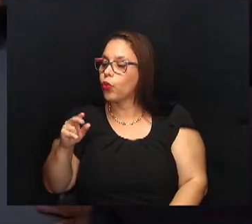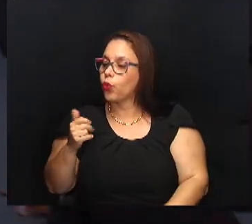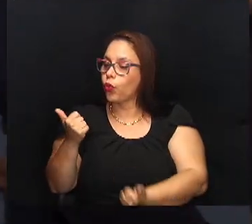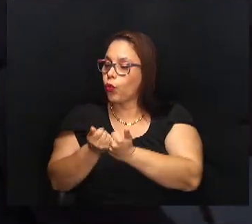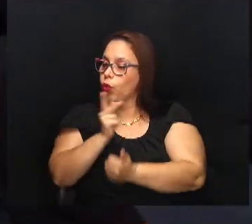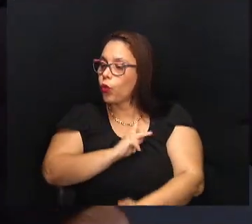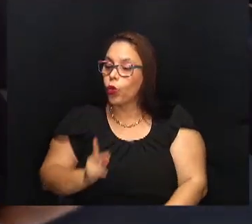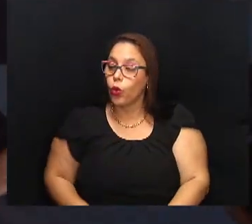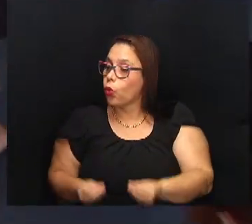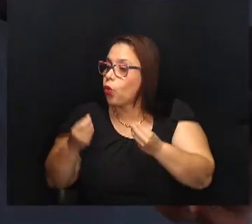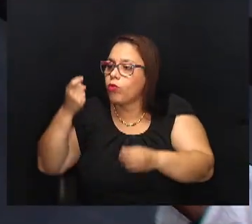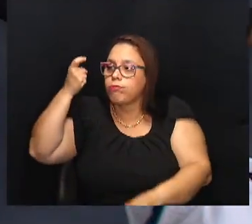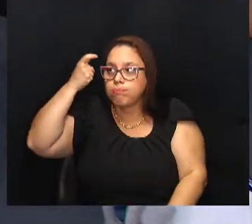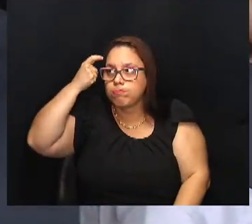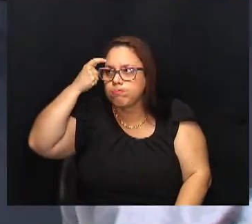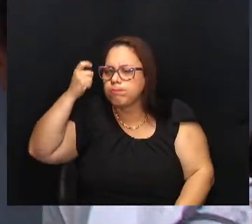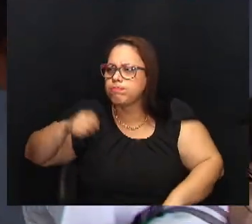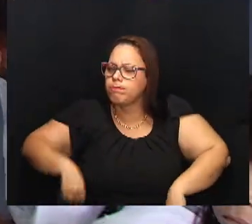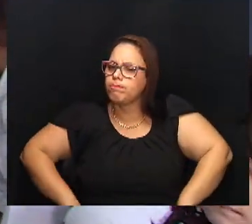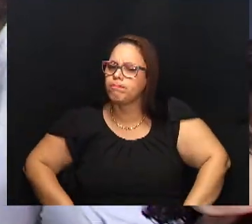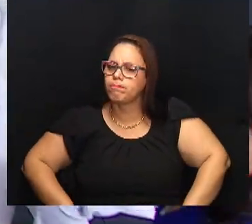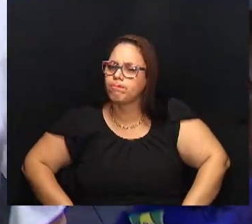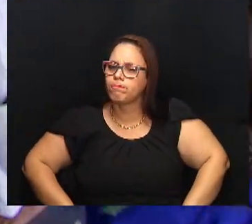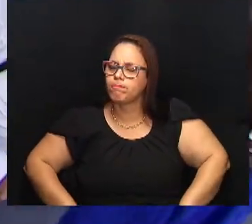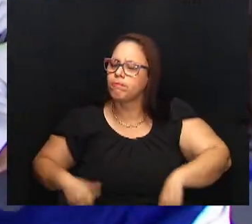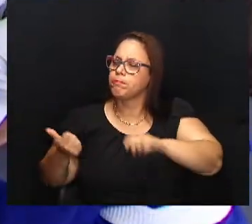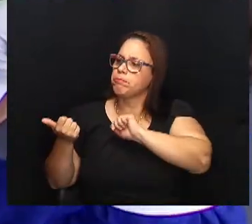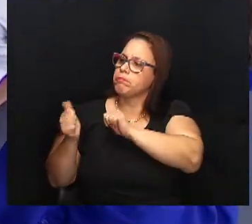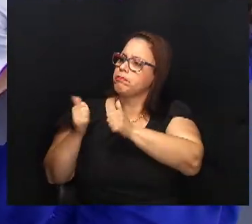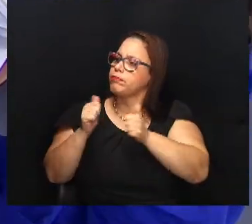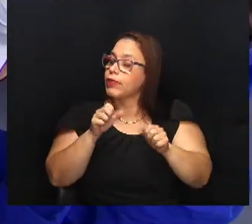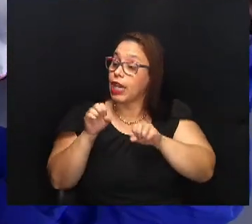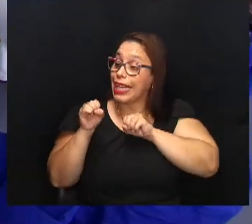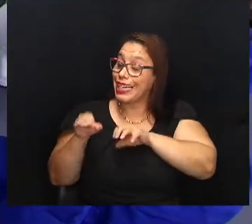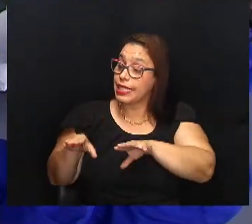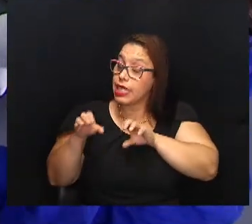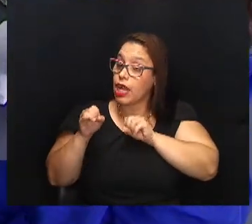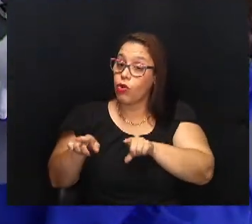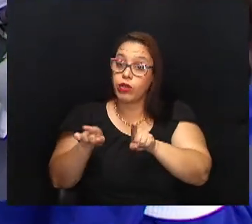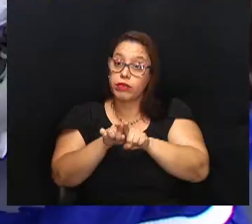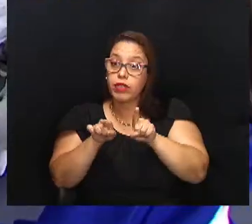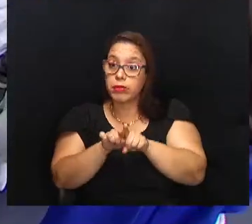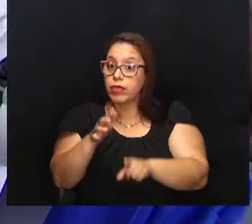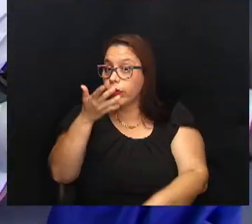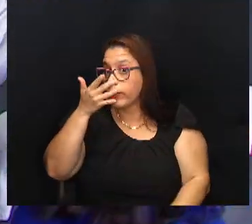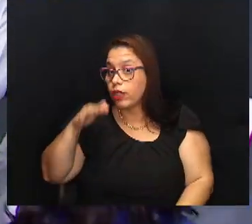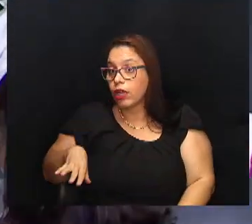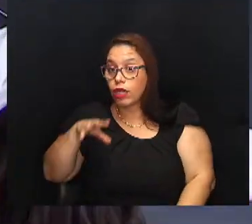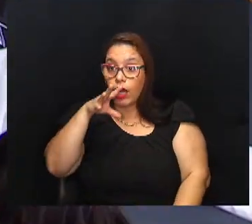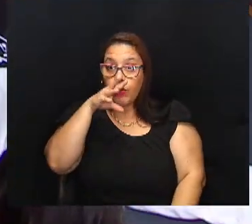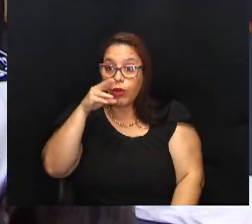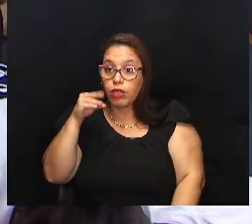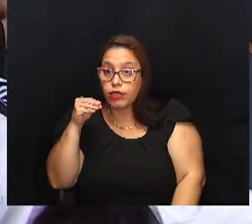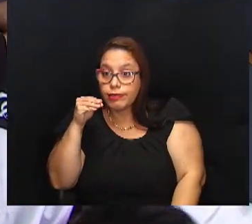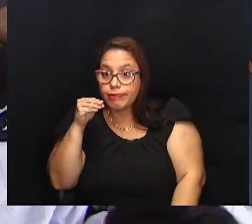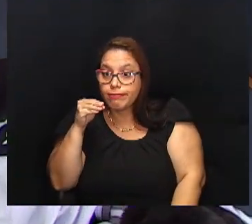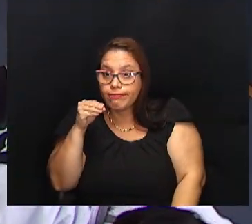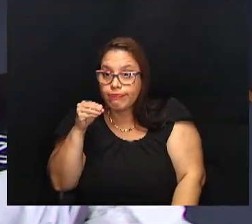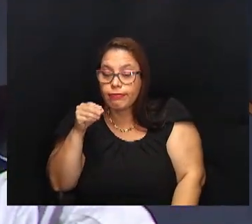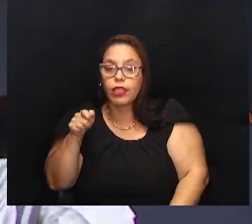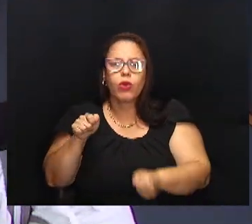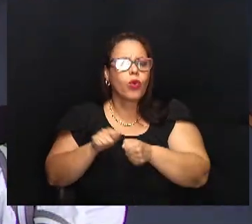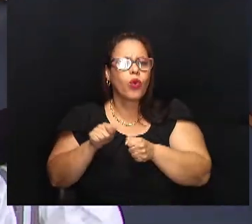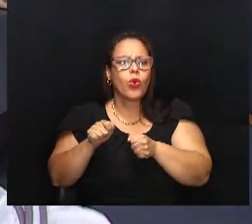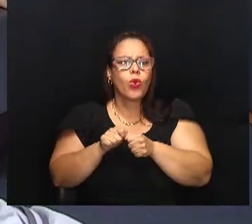vice-presidente, né, como que foi pensado nessa triagem, né, das aulas e também das crianças e adolescentes? Né, vocês fazem